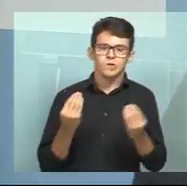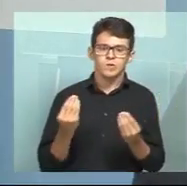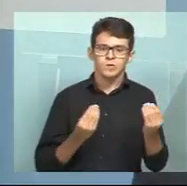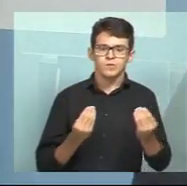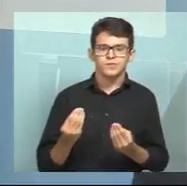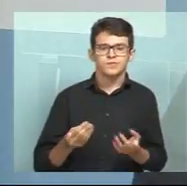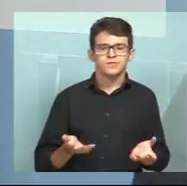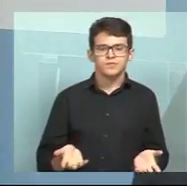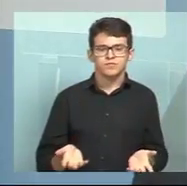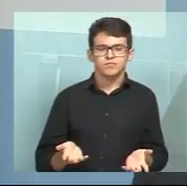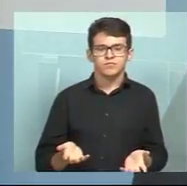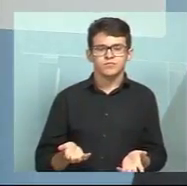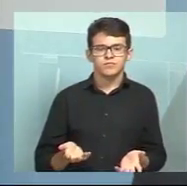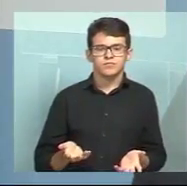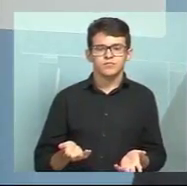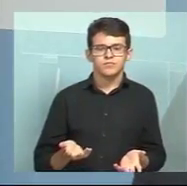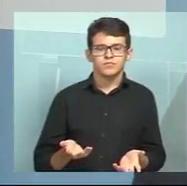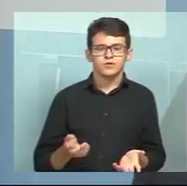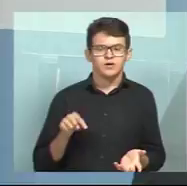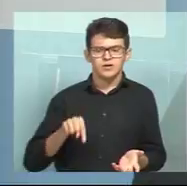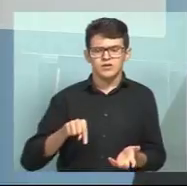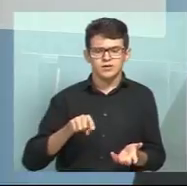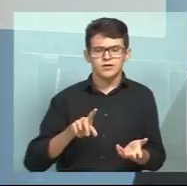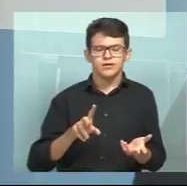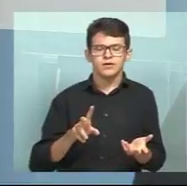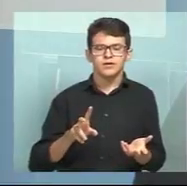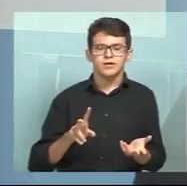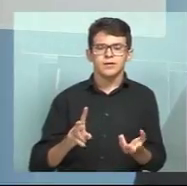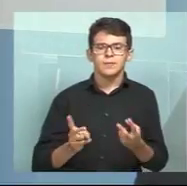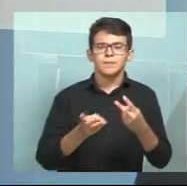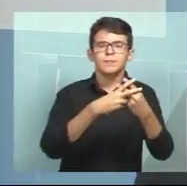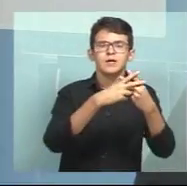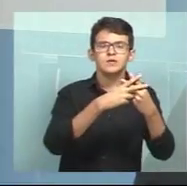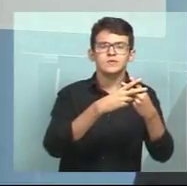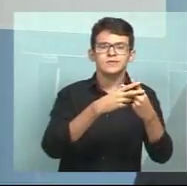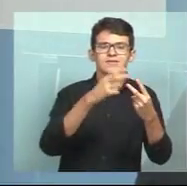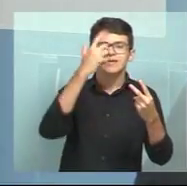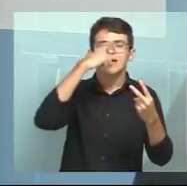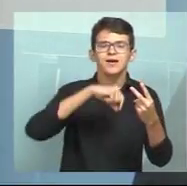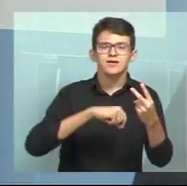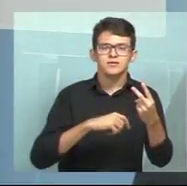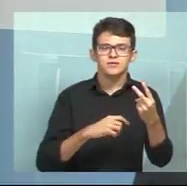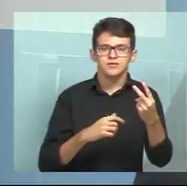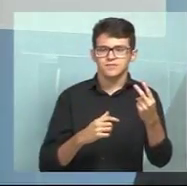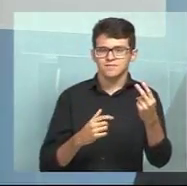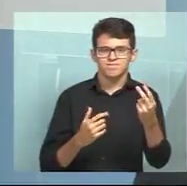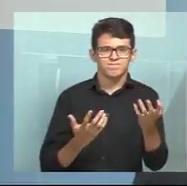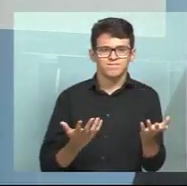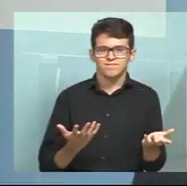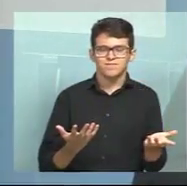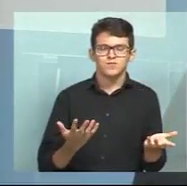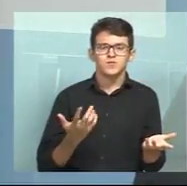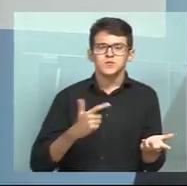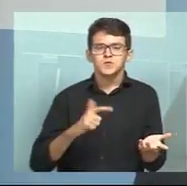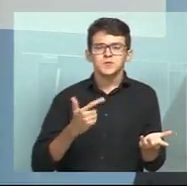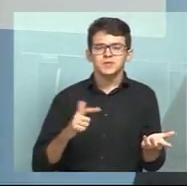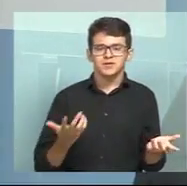tu sabe quando é que vai ser preso gente nesse país por condenação? Nunca. Porque os que estão presos aí estão